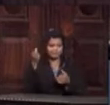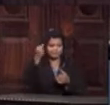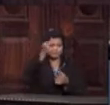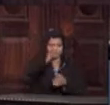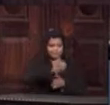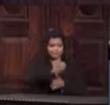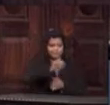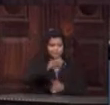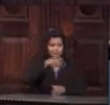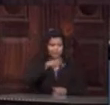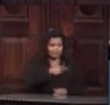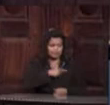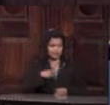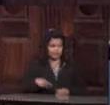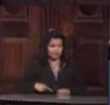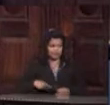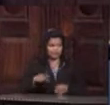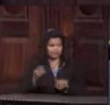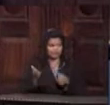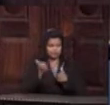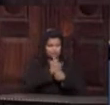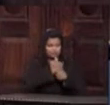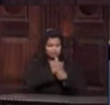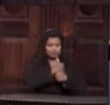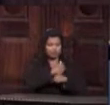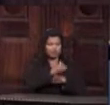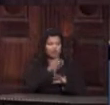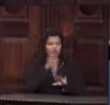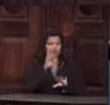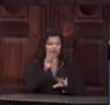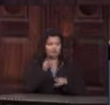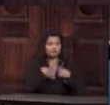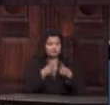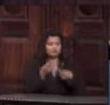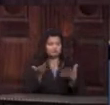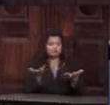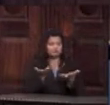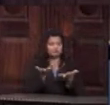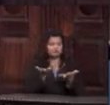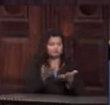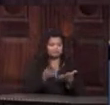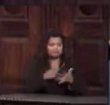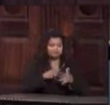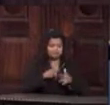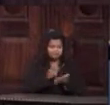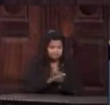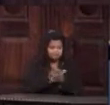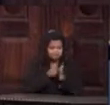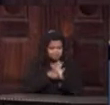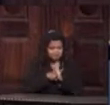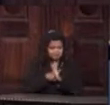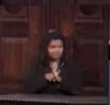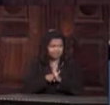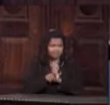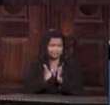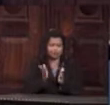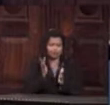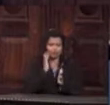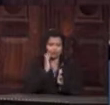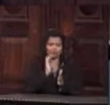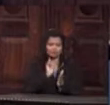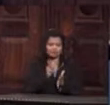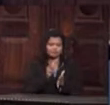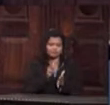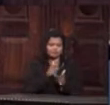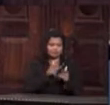pelo voto popular filme preferido por um lado a sanção rápida do projeto